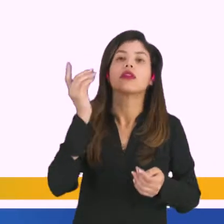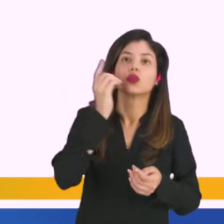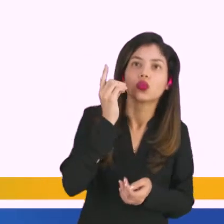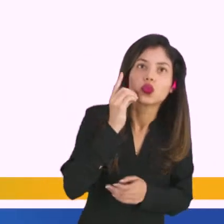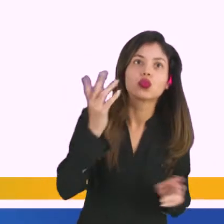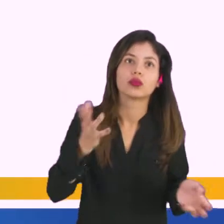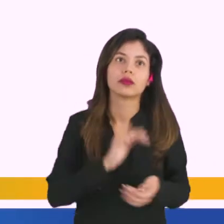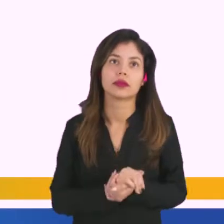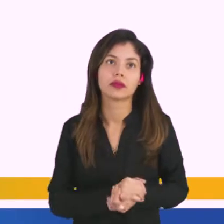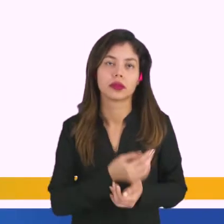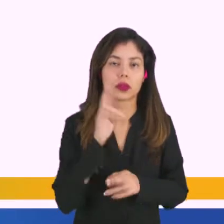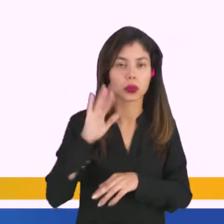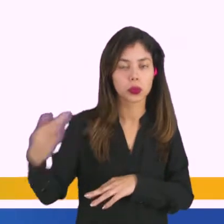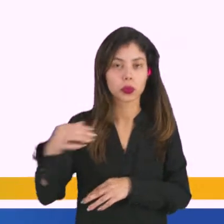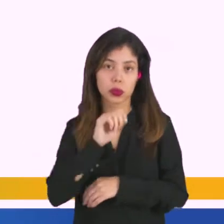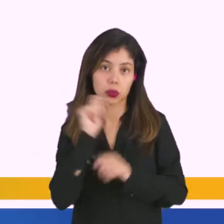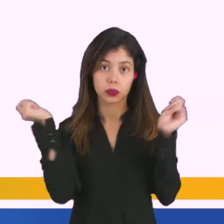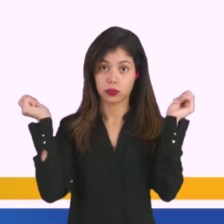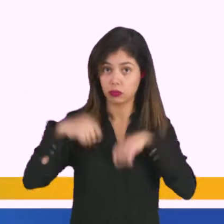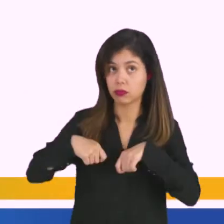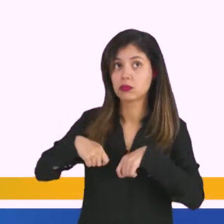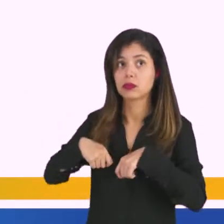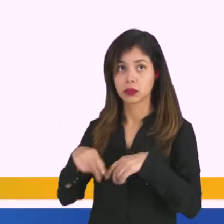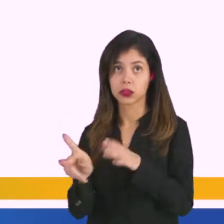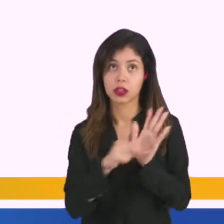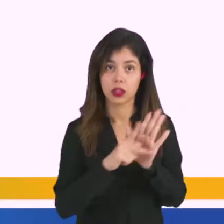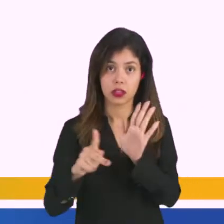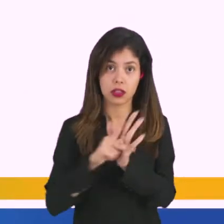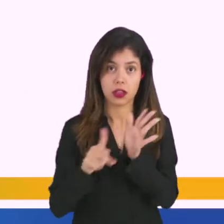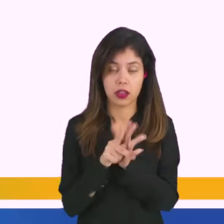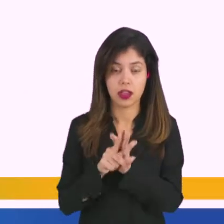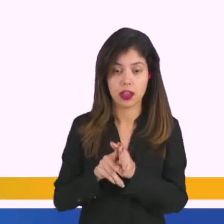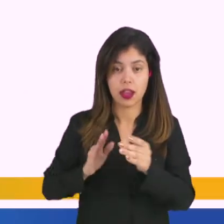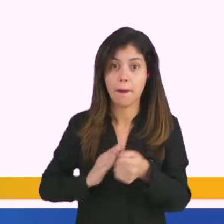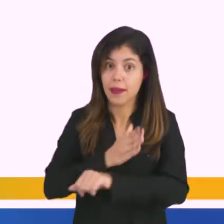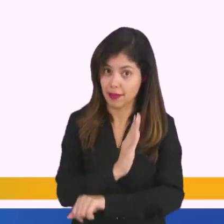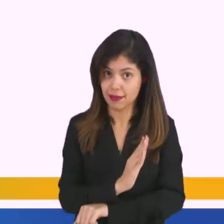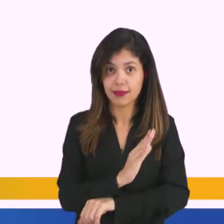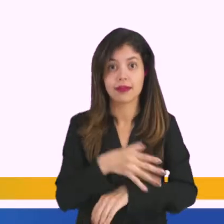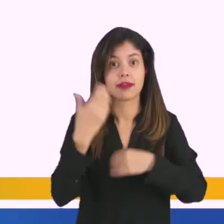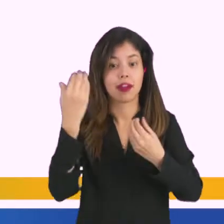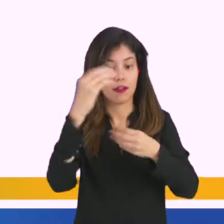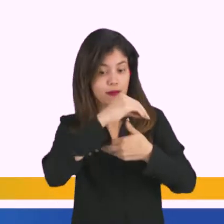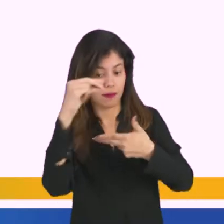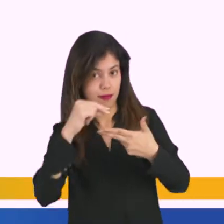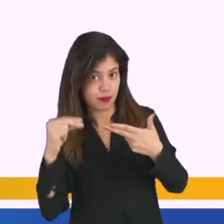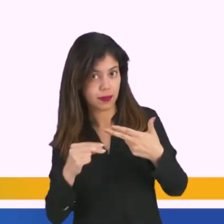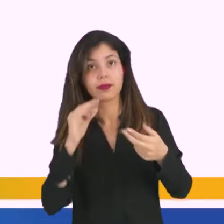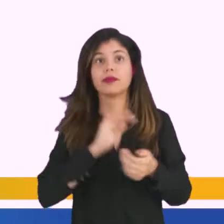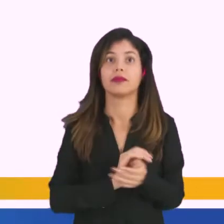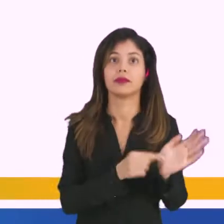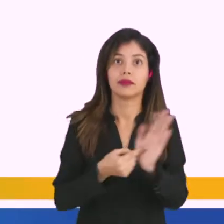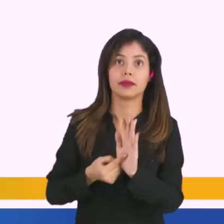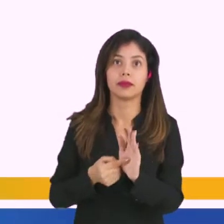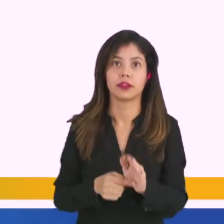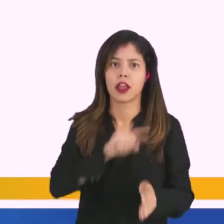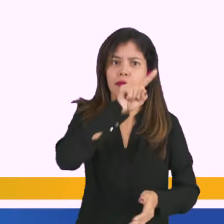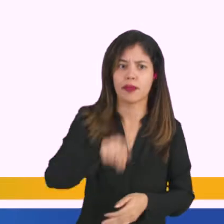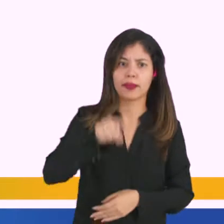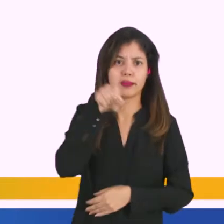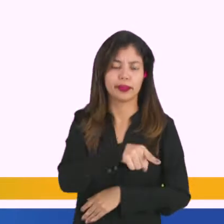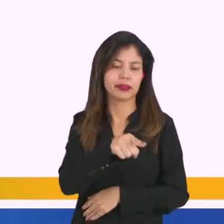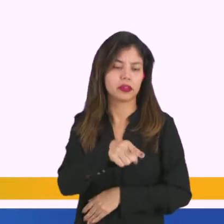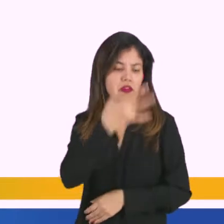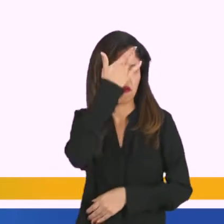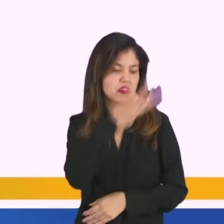dia a dia. Ao calcular a probabilidade de passar no vestibular, por exemplo, ou no Enem, chutando as